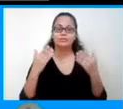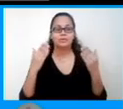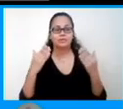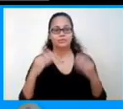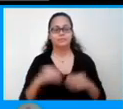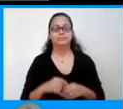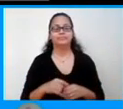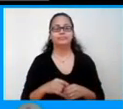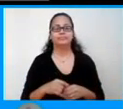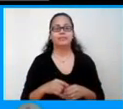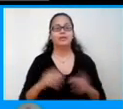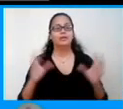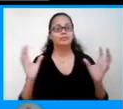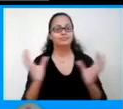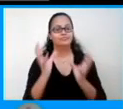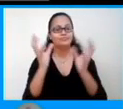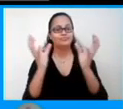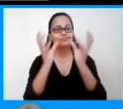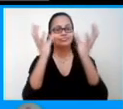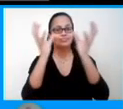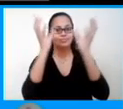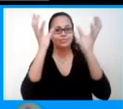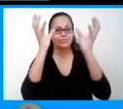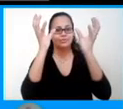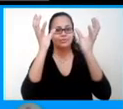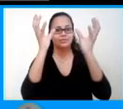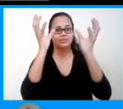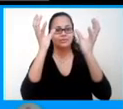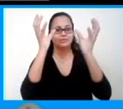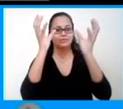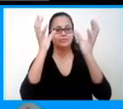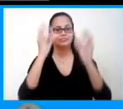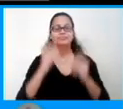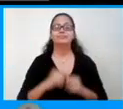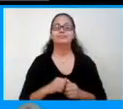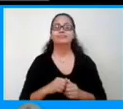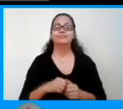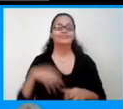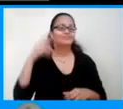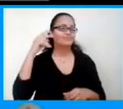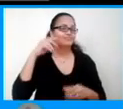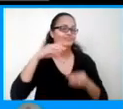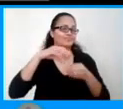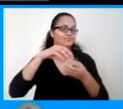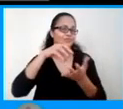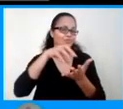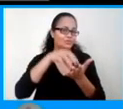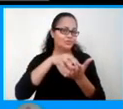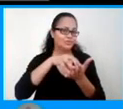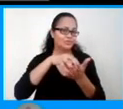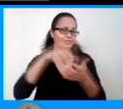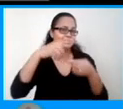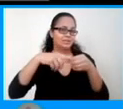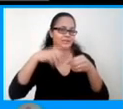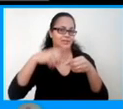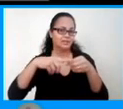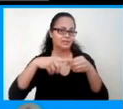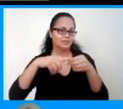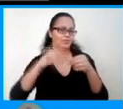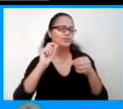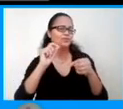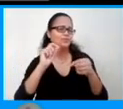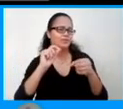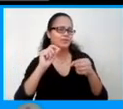Vamos falar agora da poluição atmosférica. O que causa a poluição atmosférica nos centros urbanos? Os automóveis e a